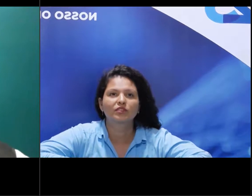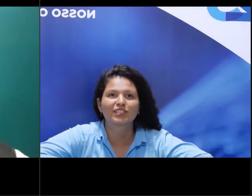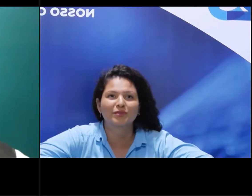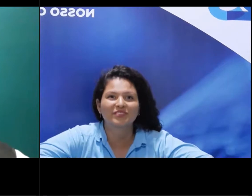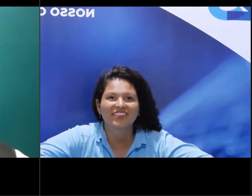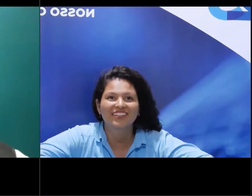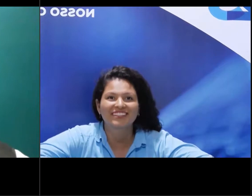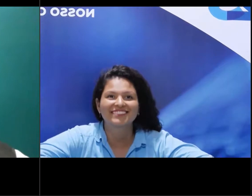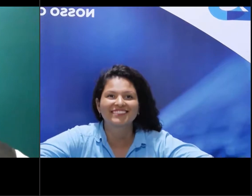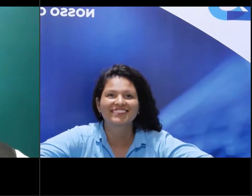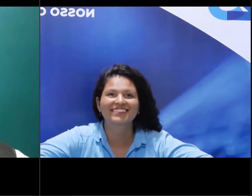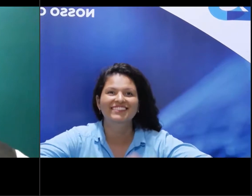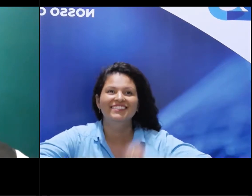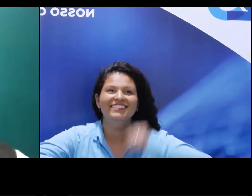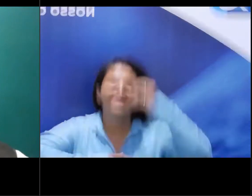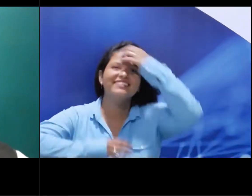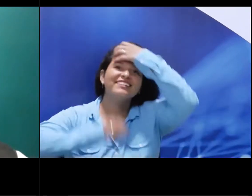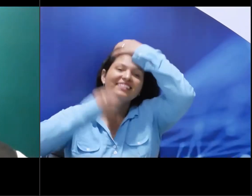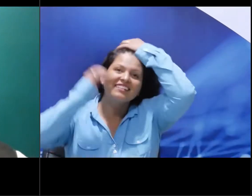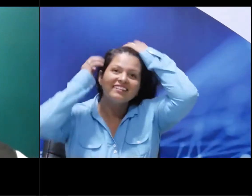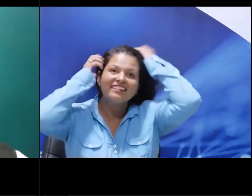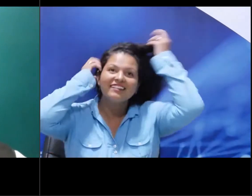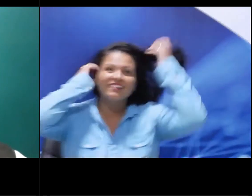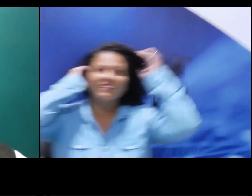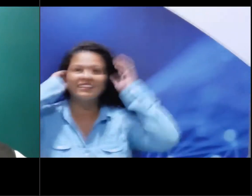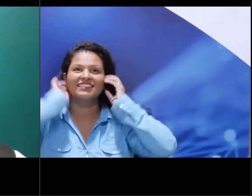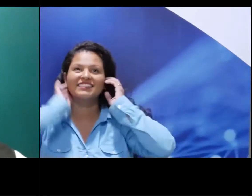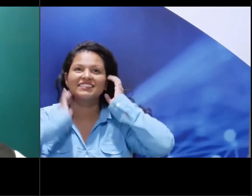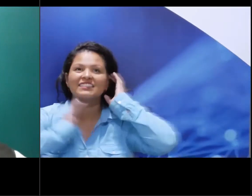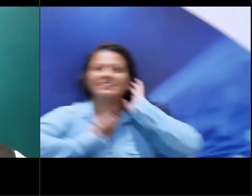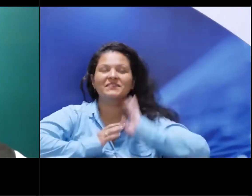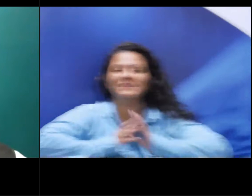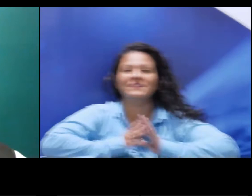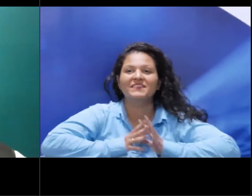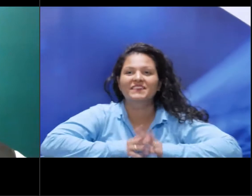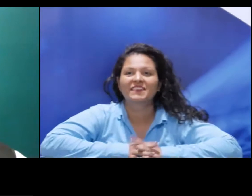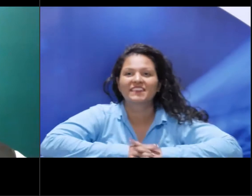Boa noite, está me ouvindo agora? Agora estou. Perfeito.